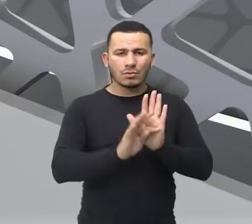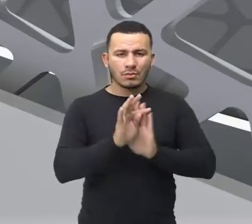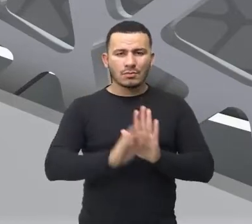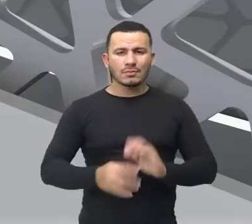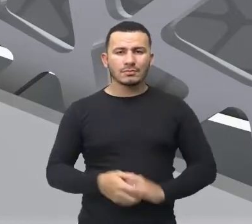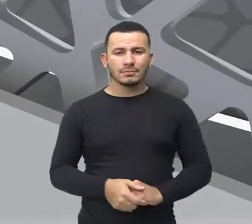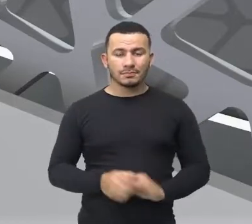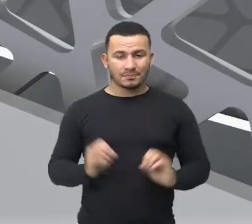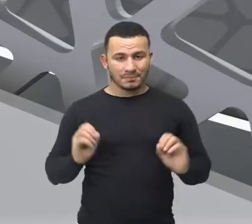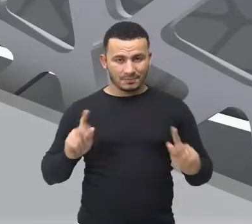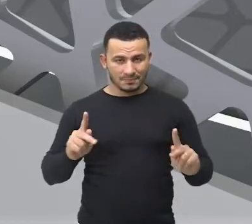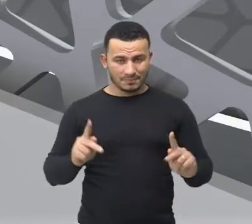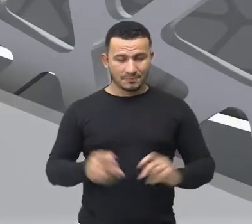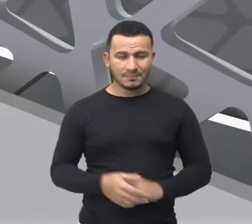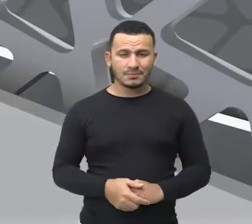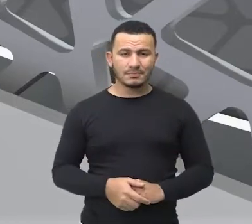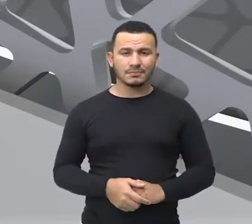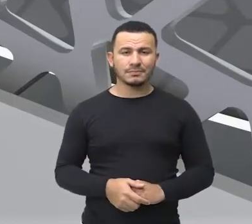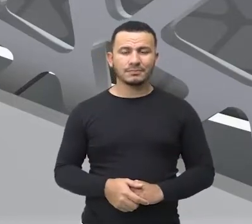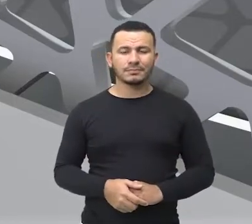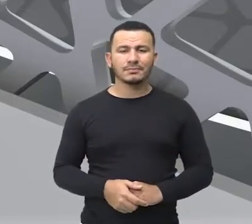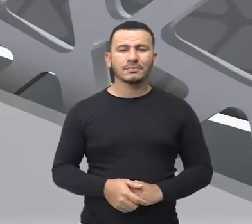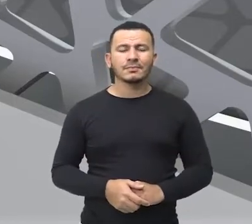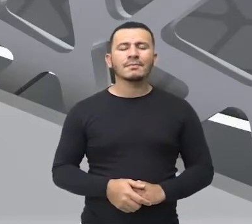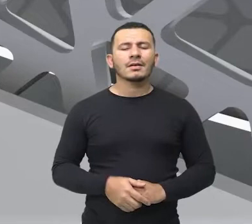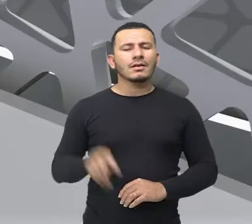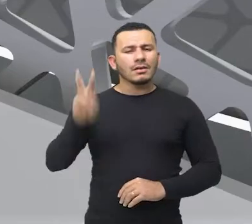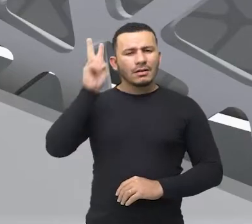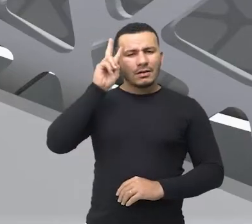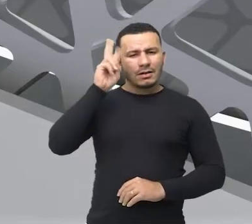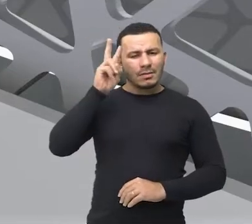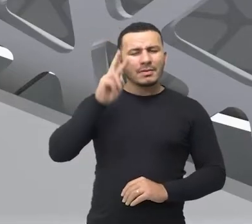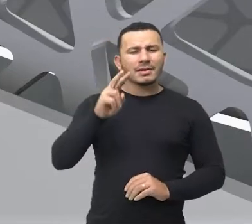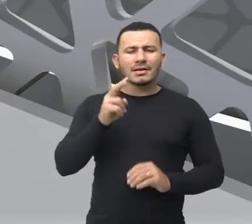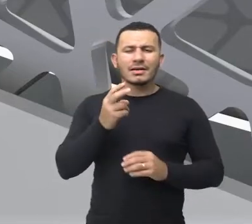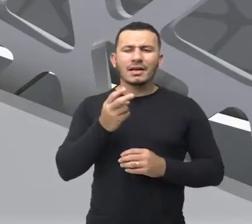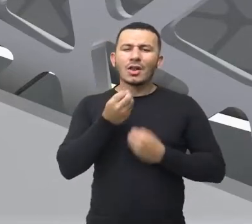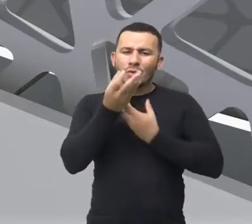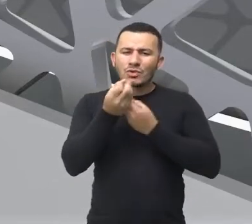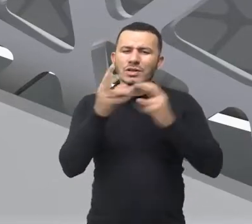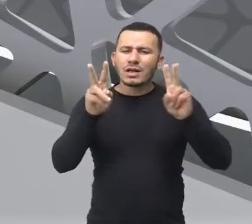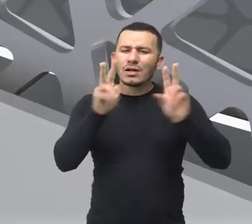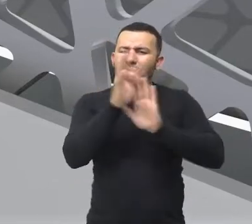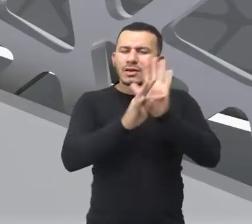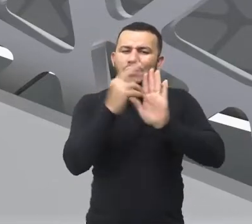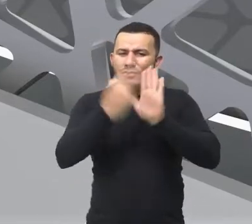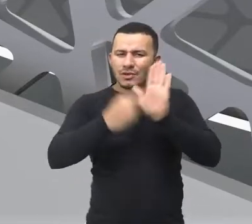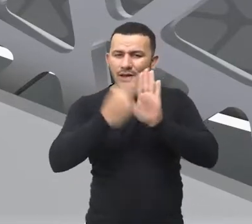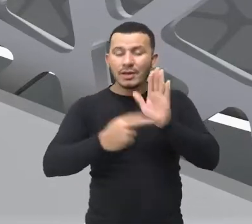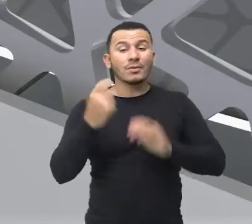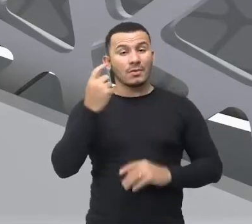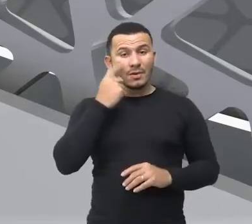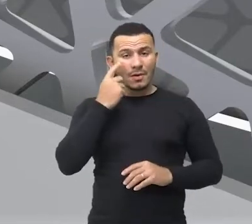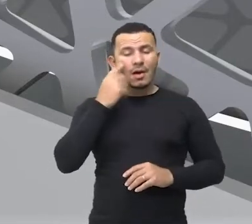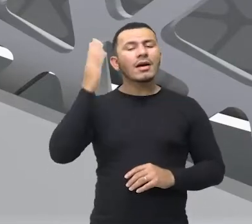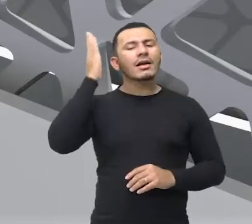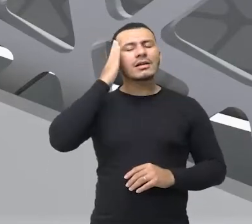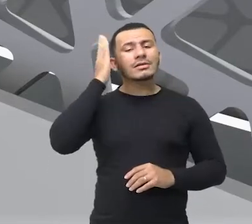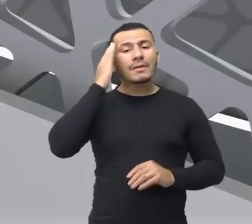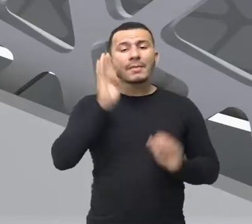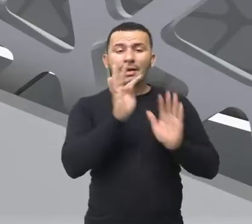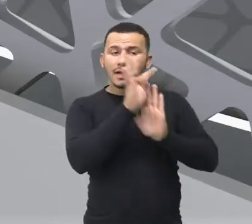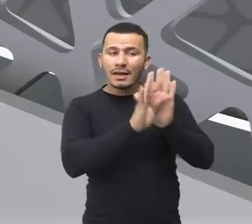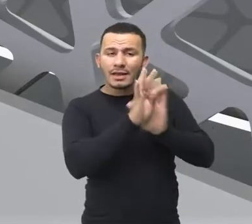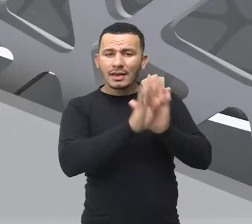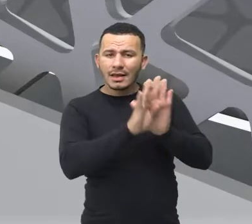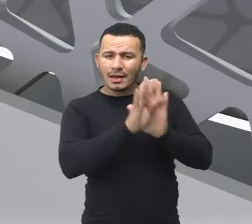fato, certo? Lembra que a gente leu uma notícia logo no início da nossa aula? Então vamos observar se aquela